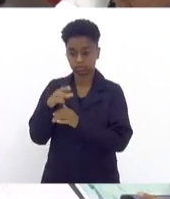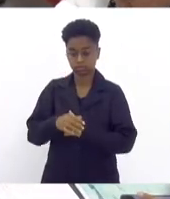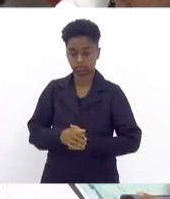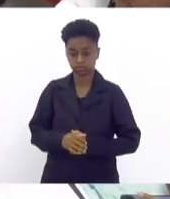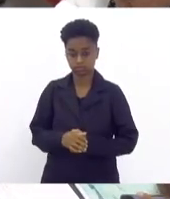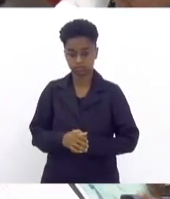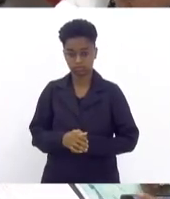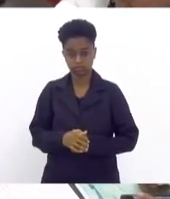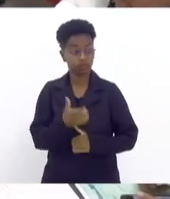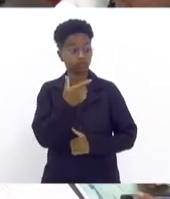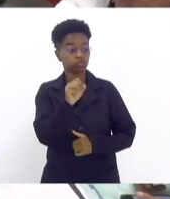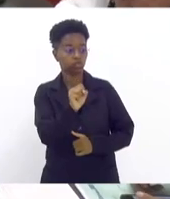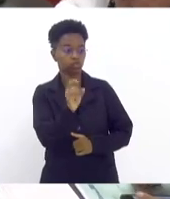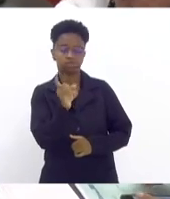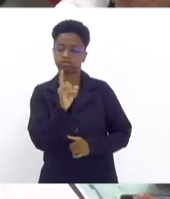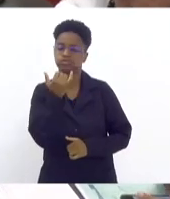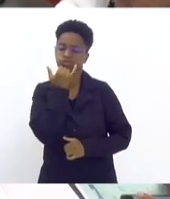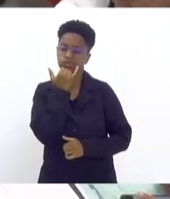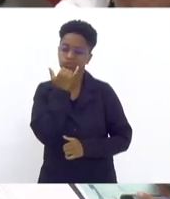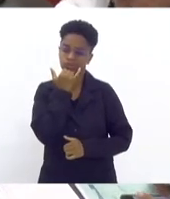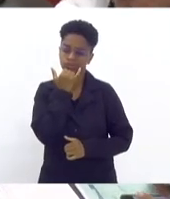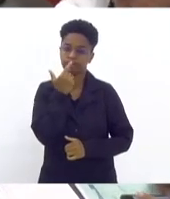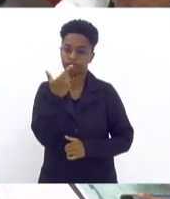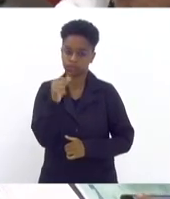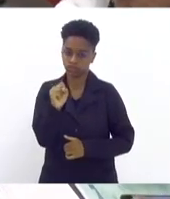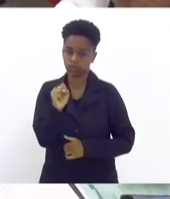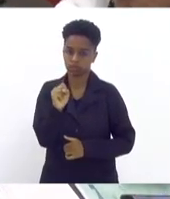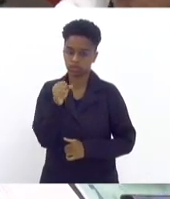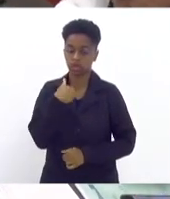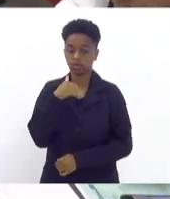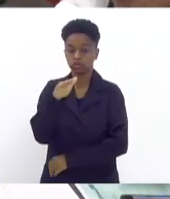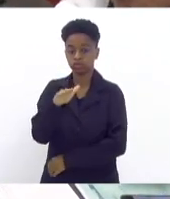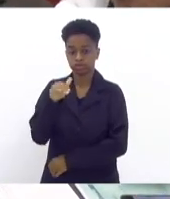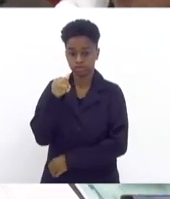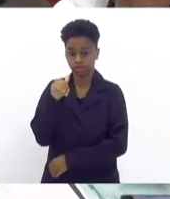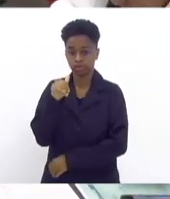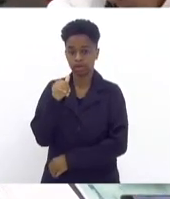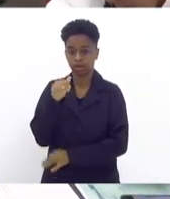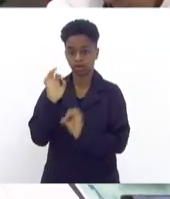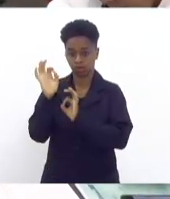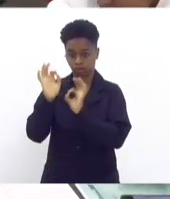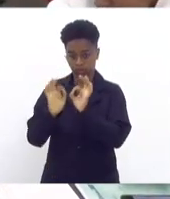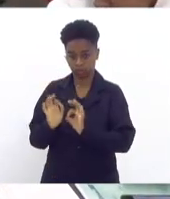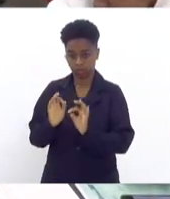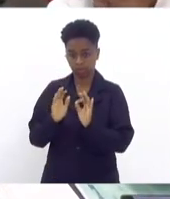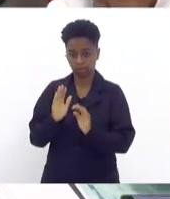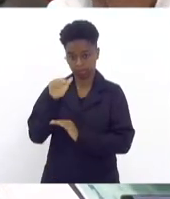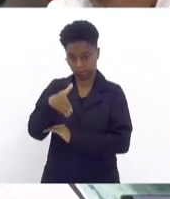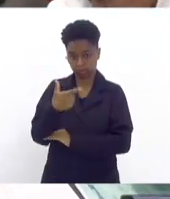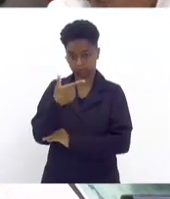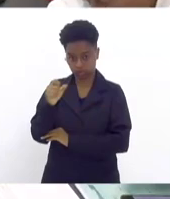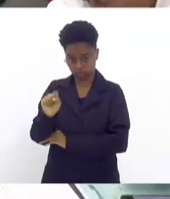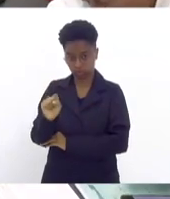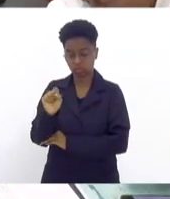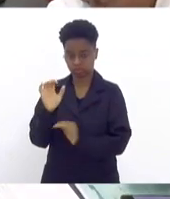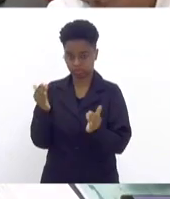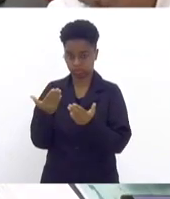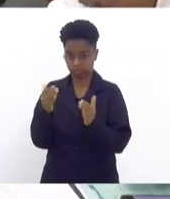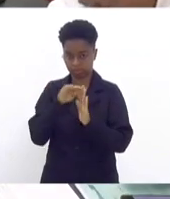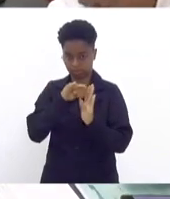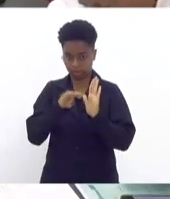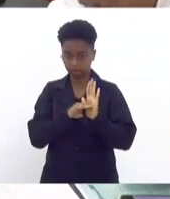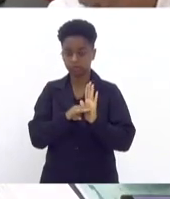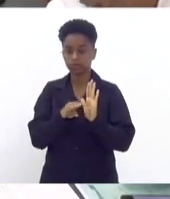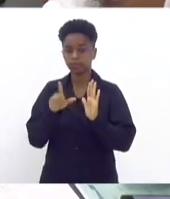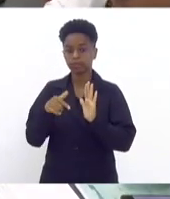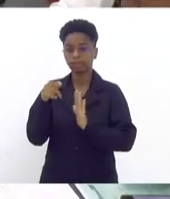É o 28, presidente. Verdade, verdade. Vou chamar os trabalhos à ordem, passo ao 28 da pauta. É o projeto